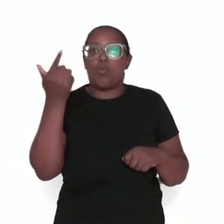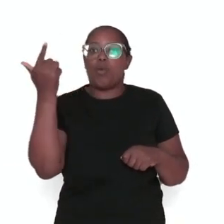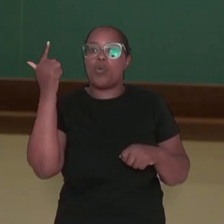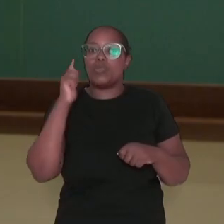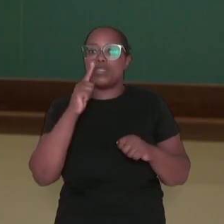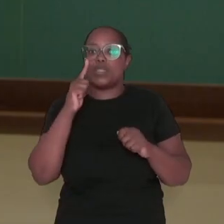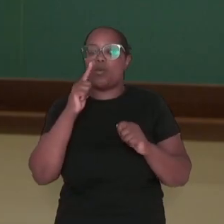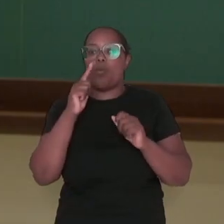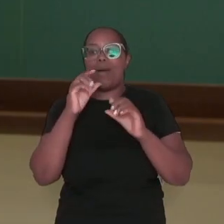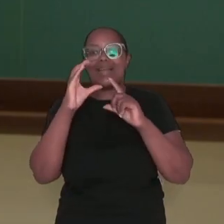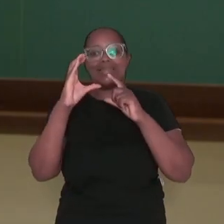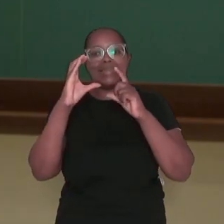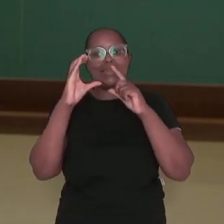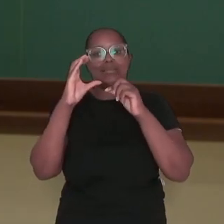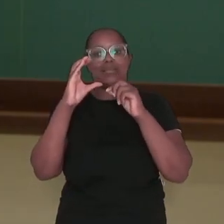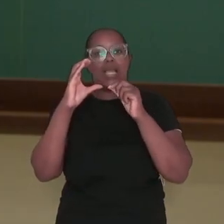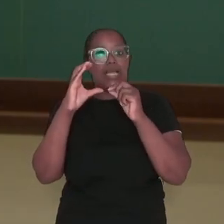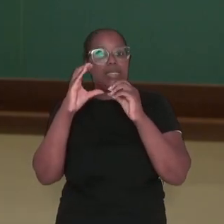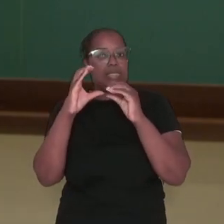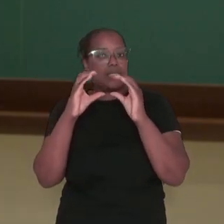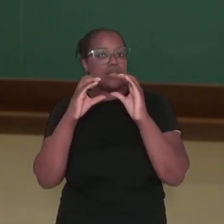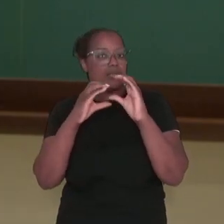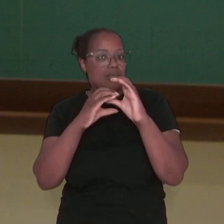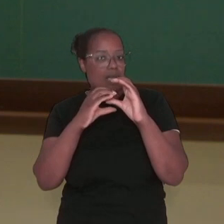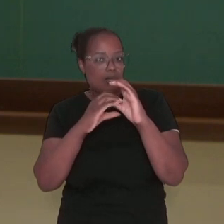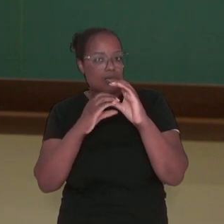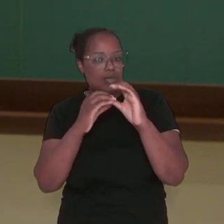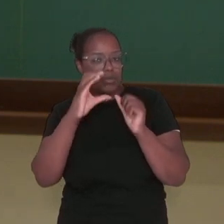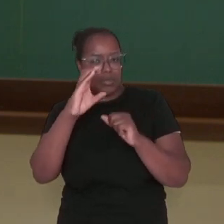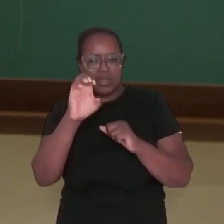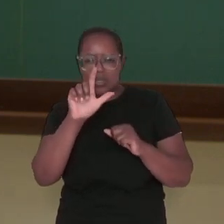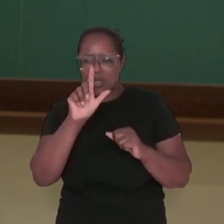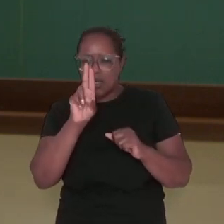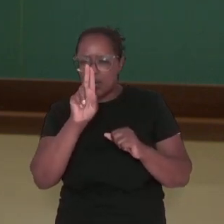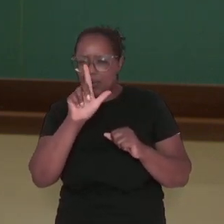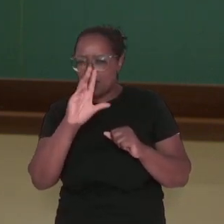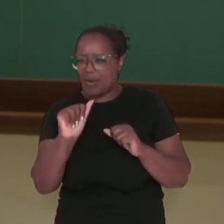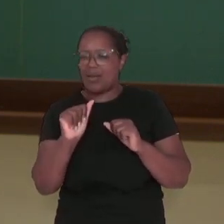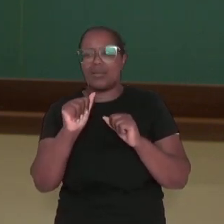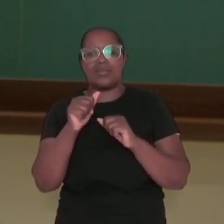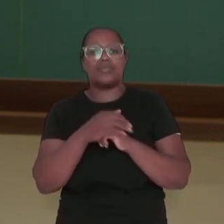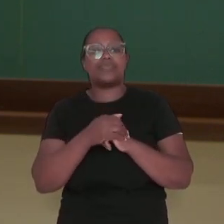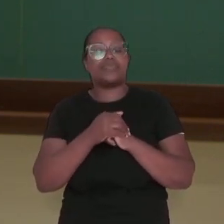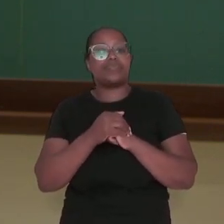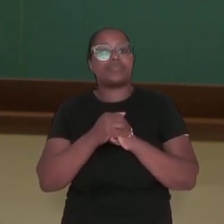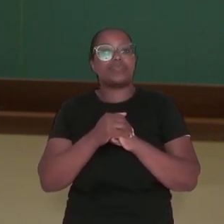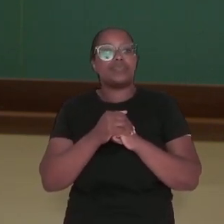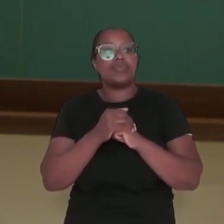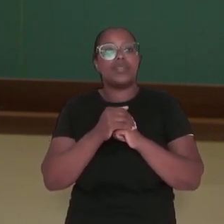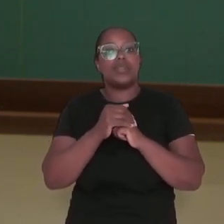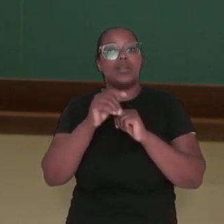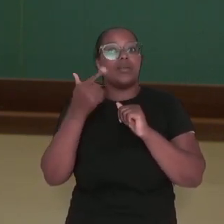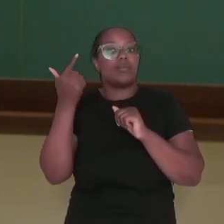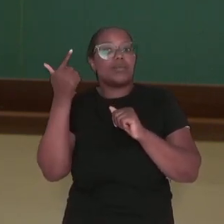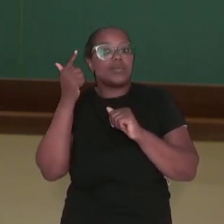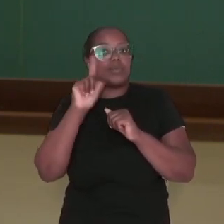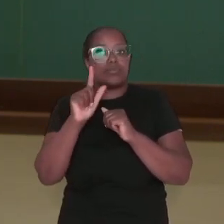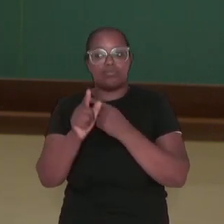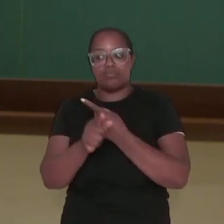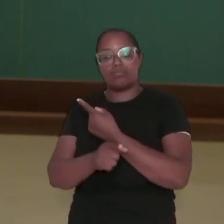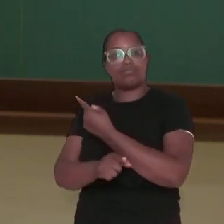Então, vamos aqui, ó. Temos as informações aqui, pessoal, preencher uma única